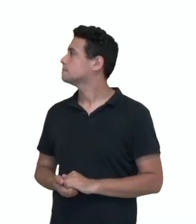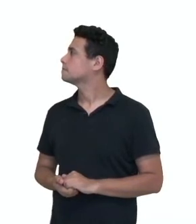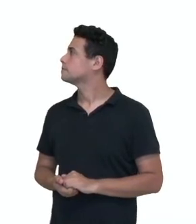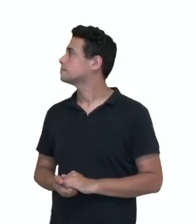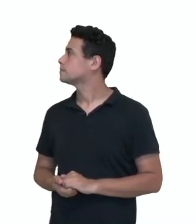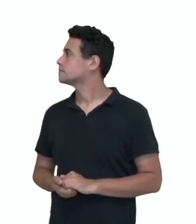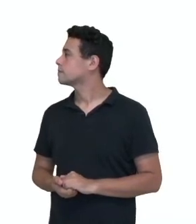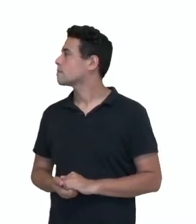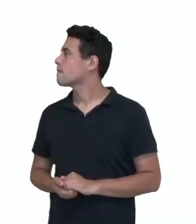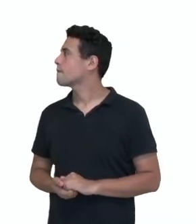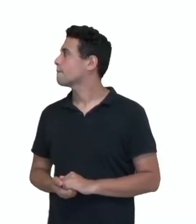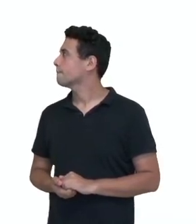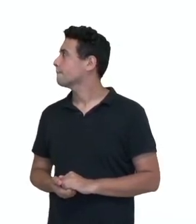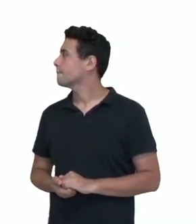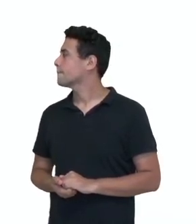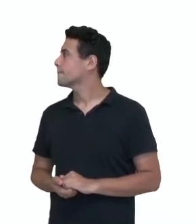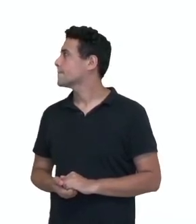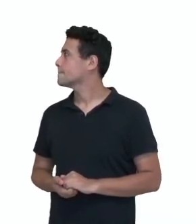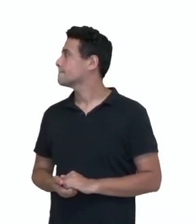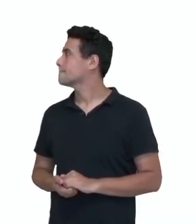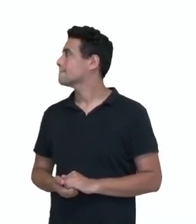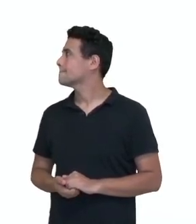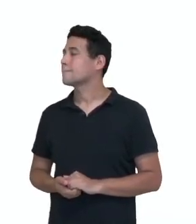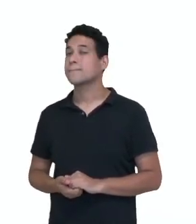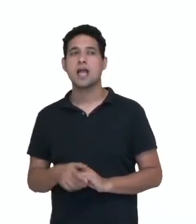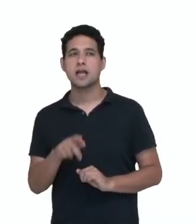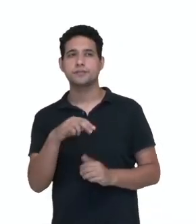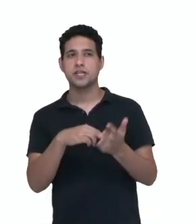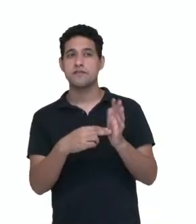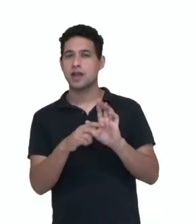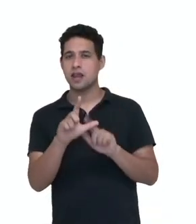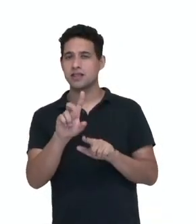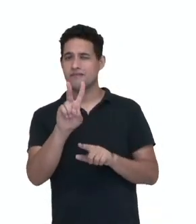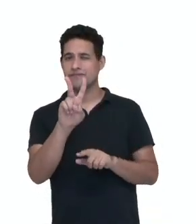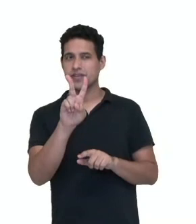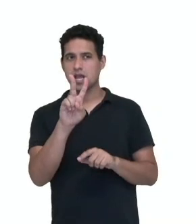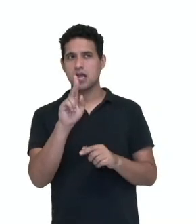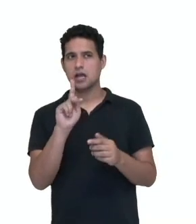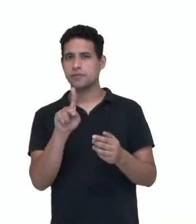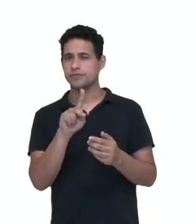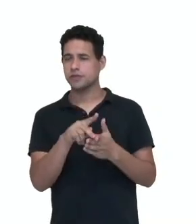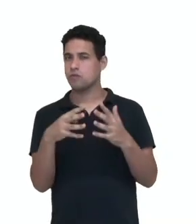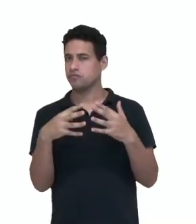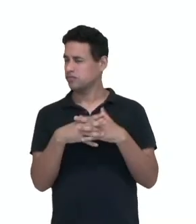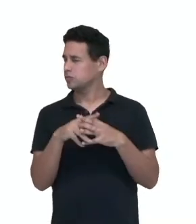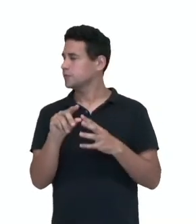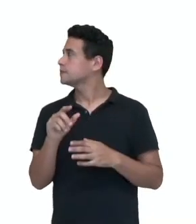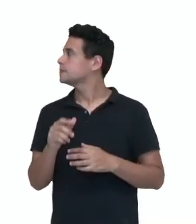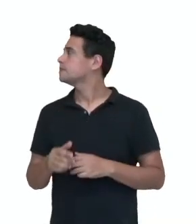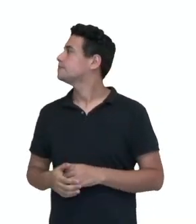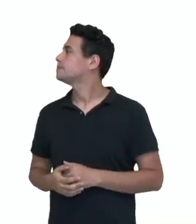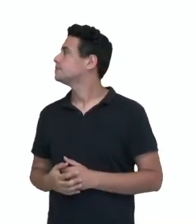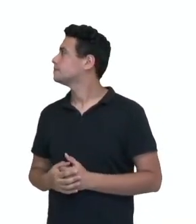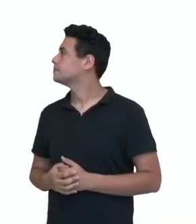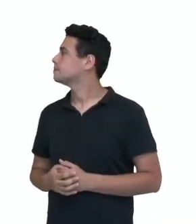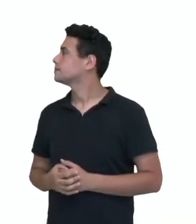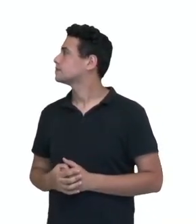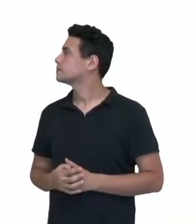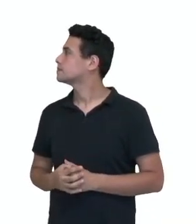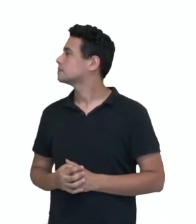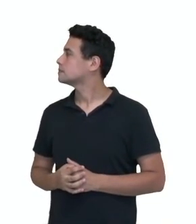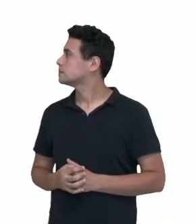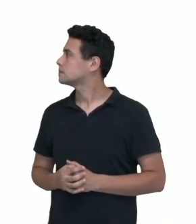lloviznado, perdão, é uma letra V aqui, certo? E pretérito indefinido,